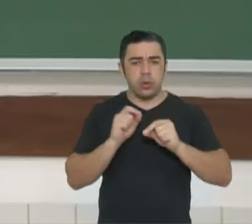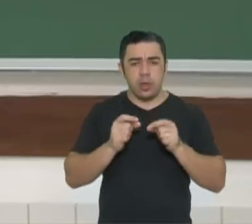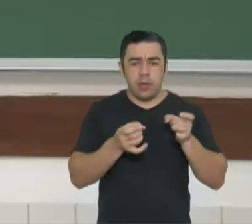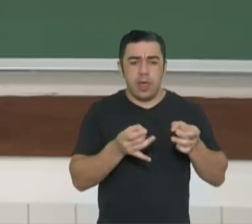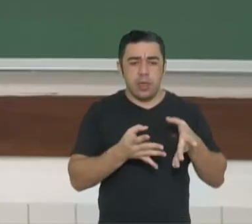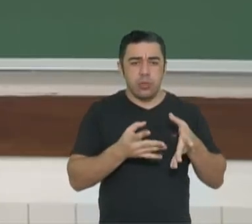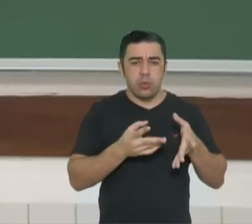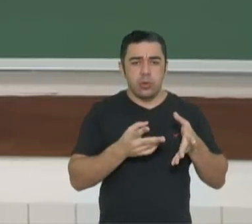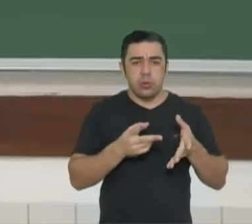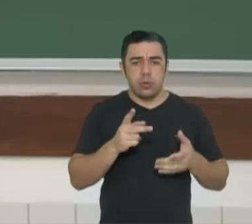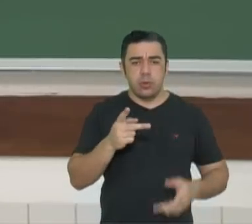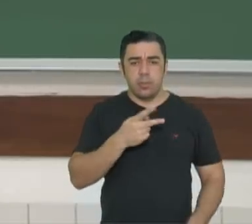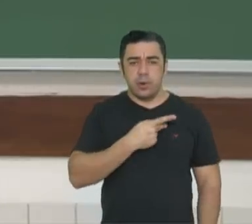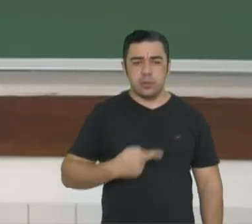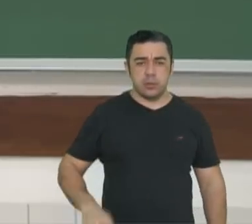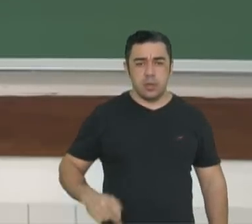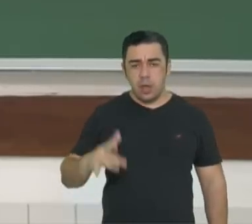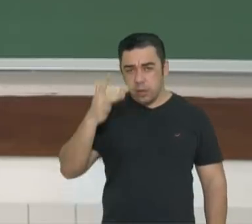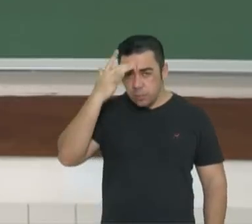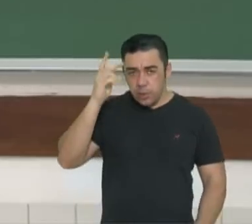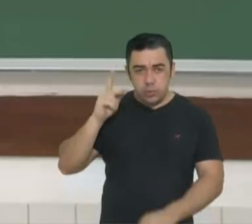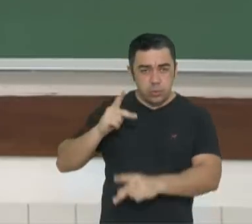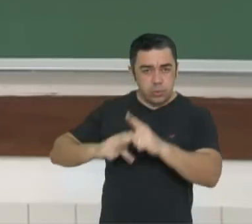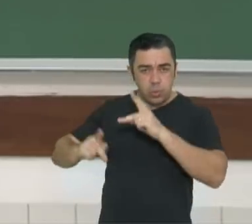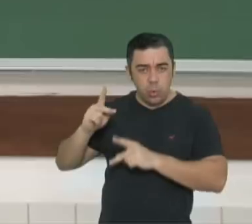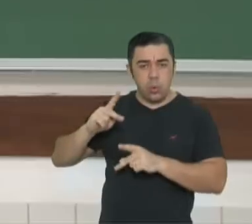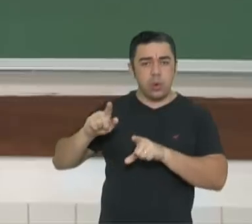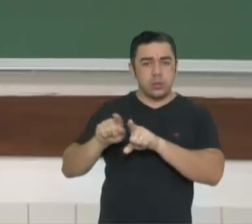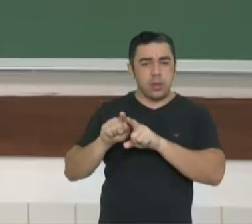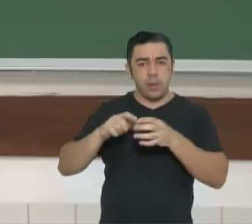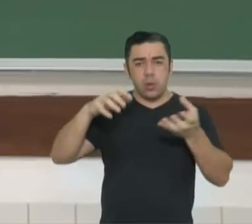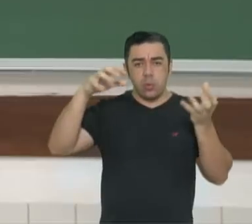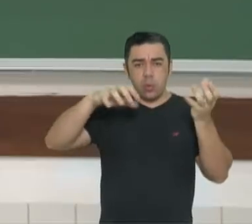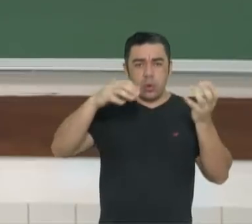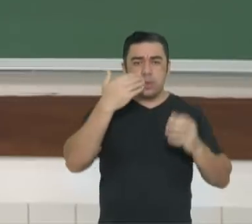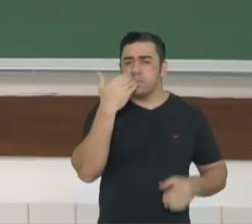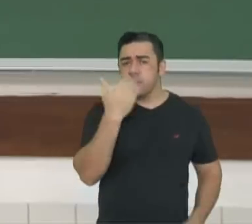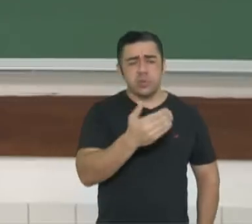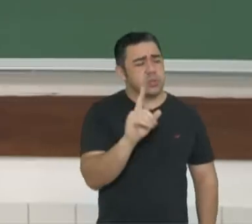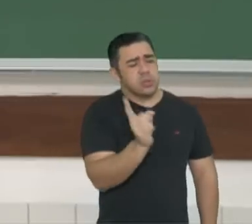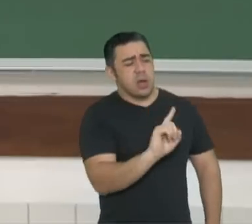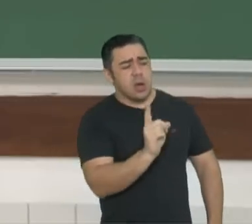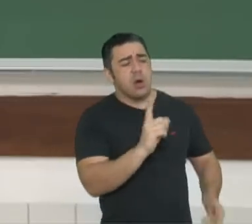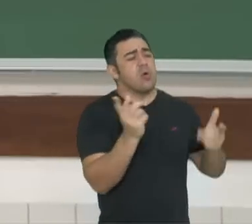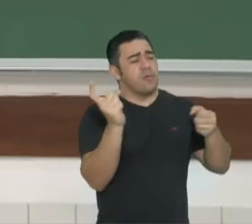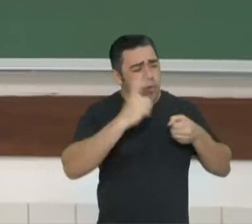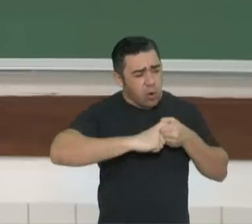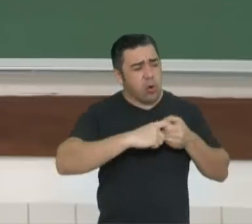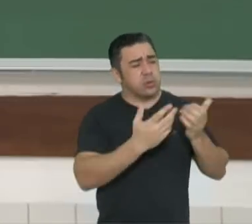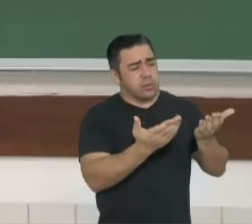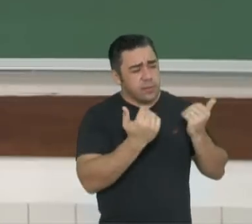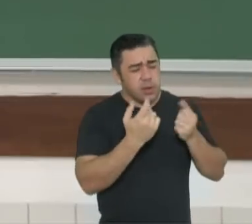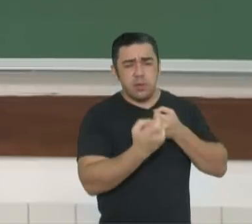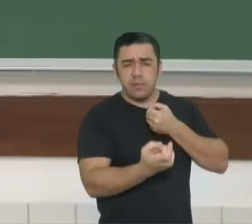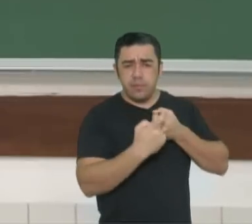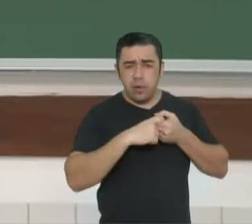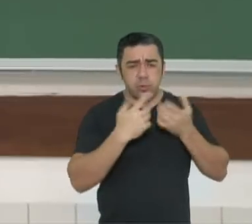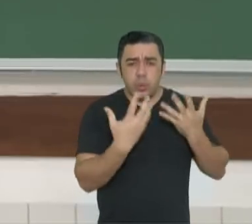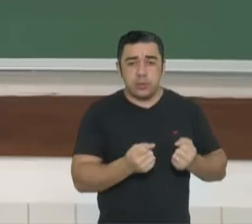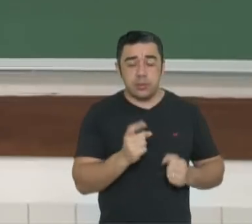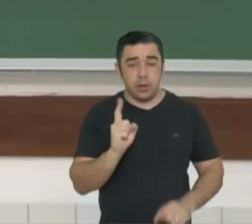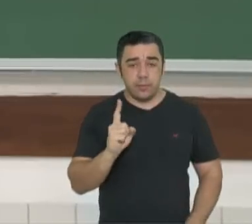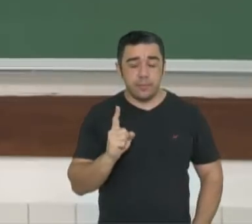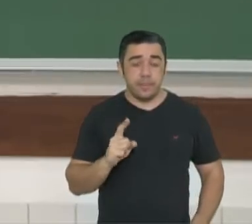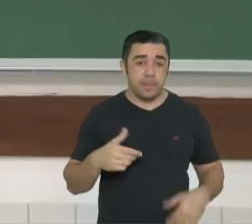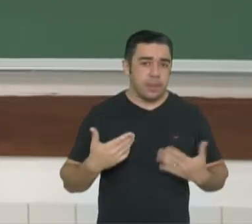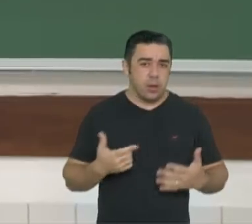uma comoção popular e as pessoas, o Congresso mesmo, pediria que o Jânio não renunciasse, não aceitasse a renúncia dele.